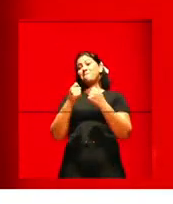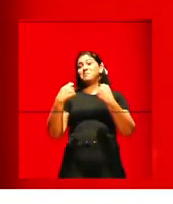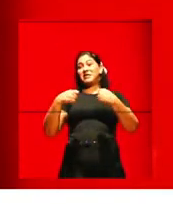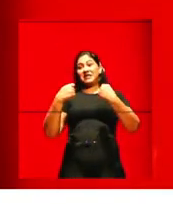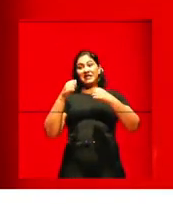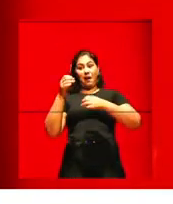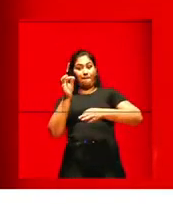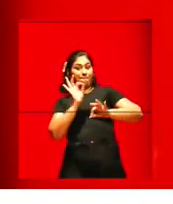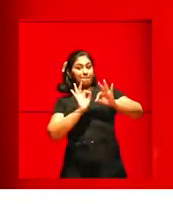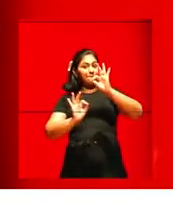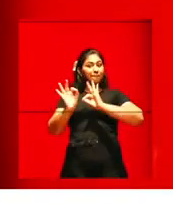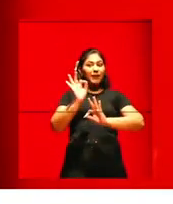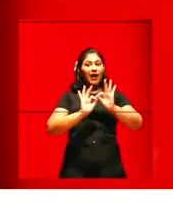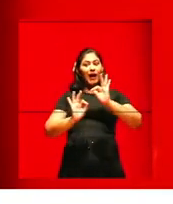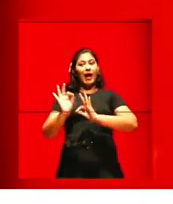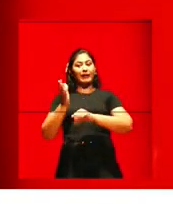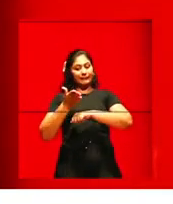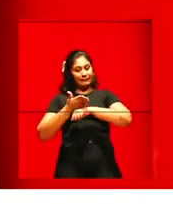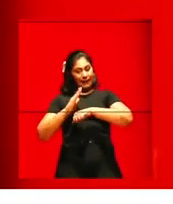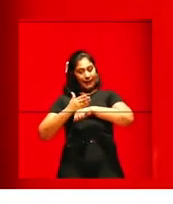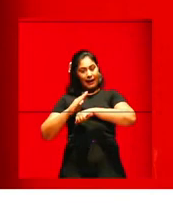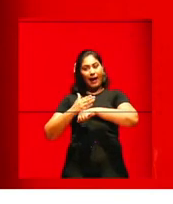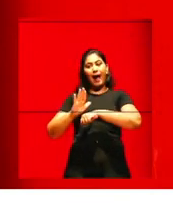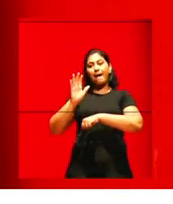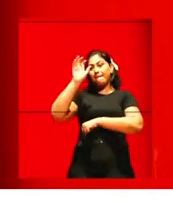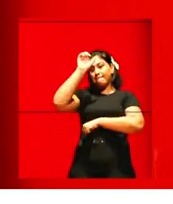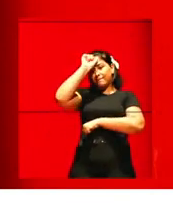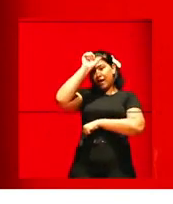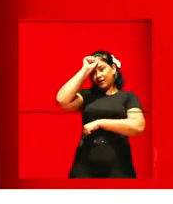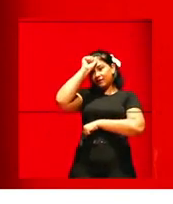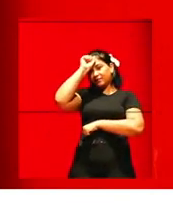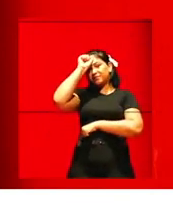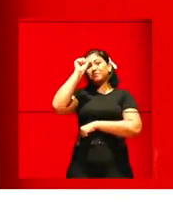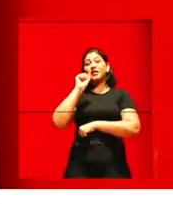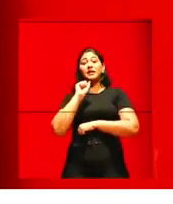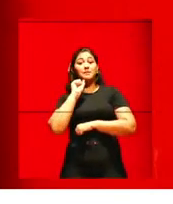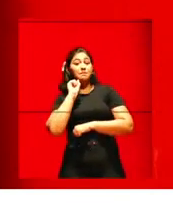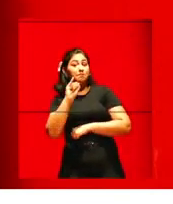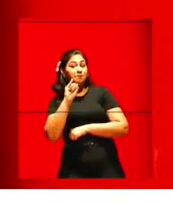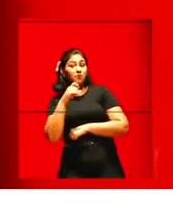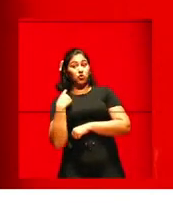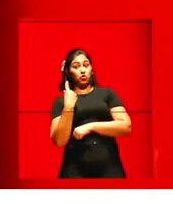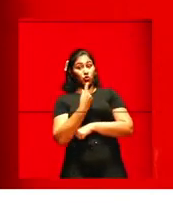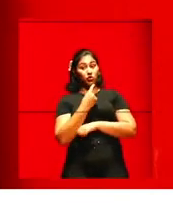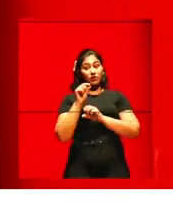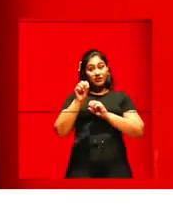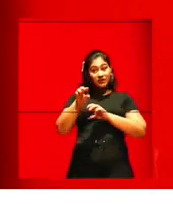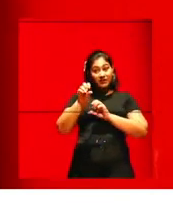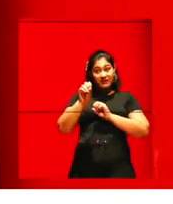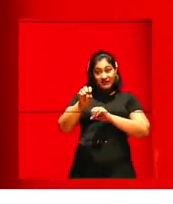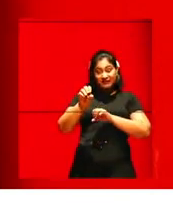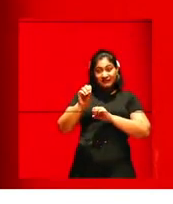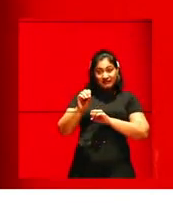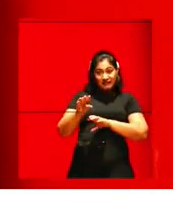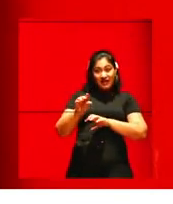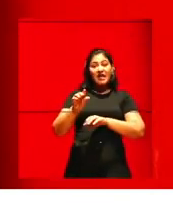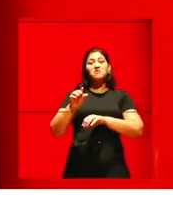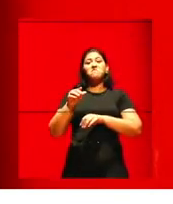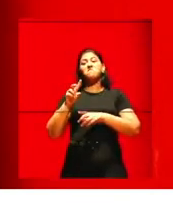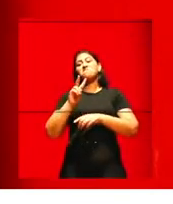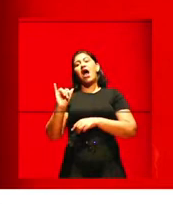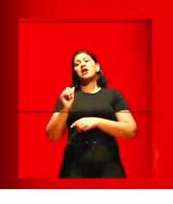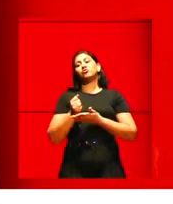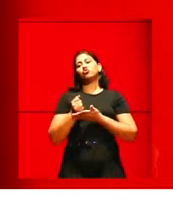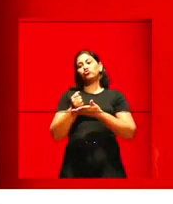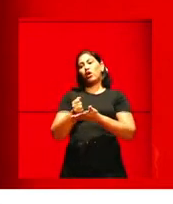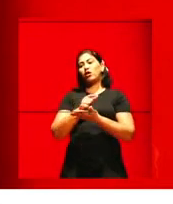preparar. Nós acreditamos que, dando a ferramenta para vocês, vocês conseguirão, certo? Como a